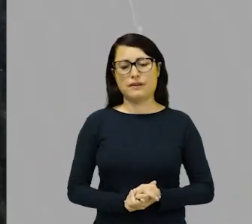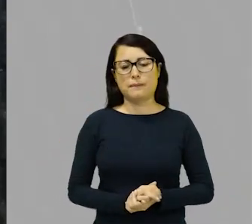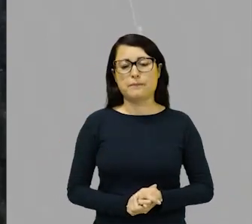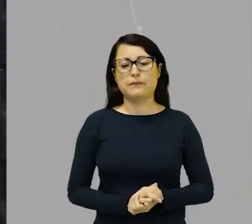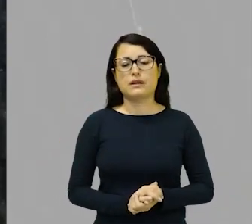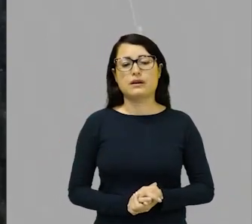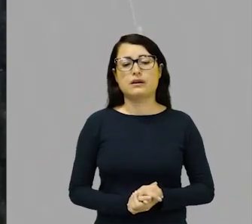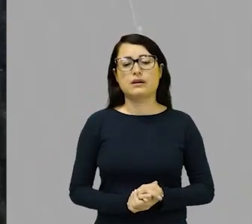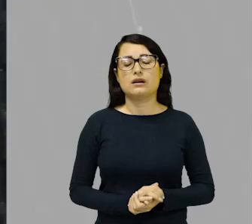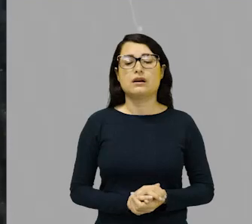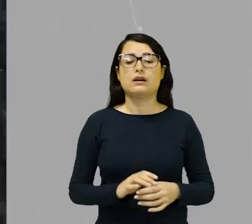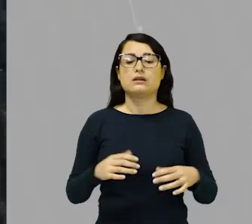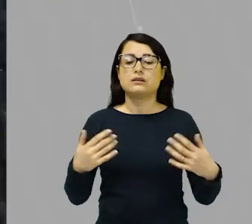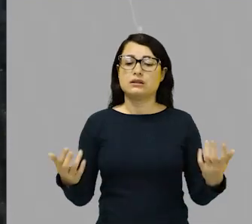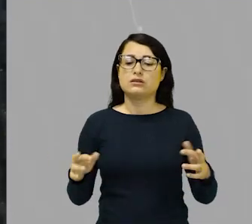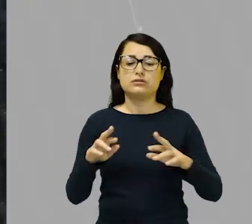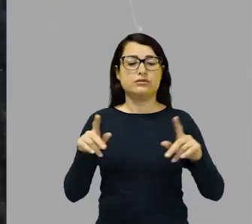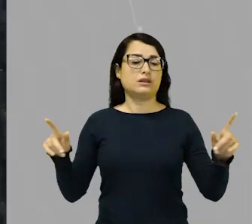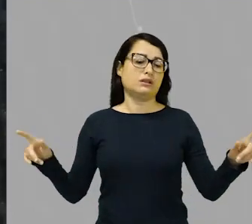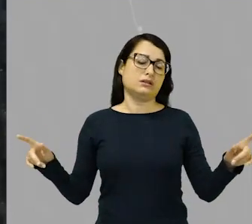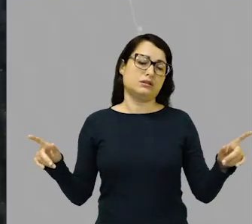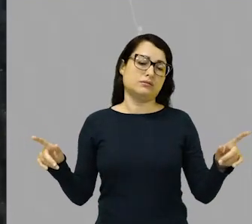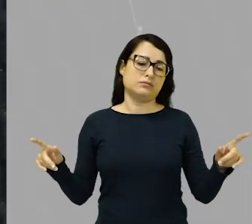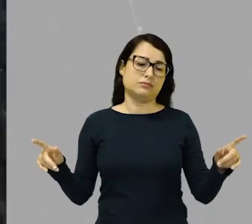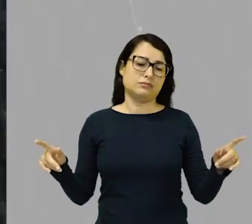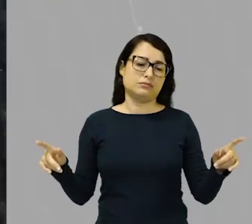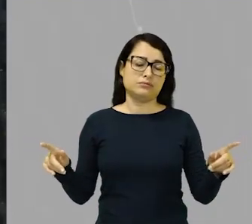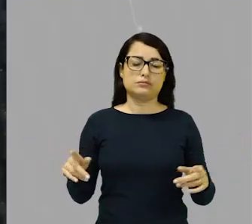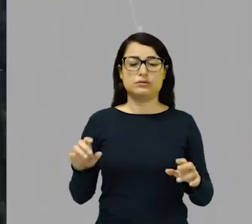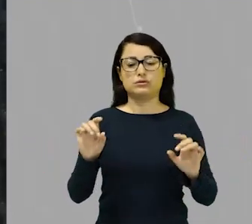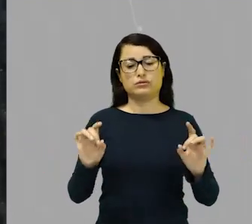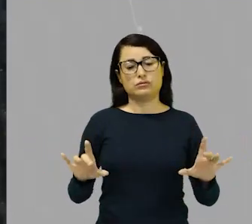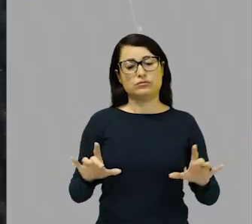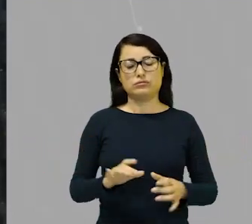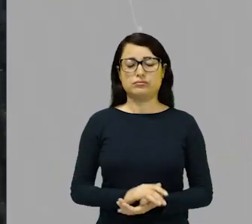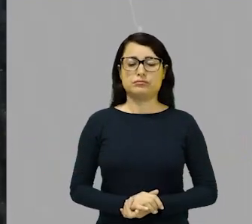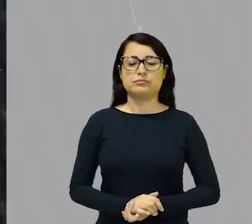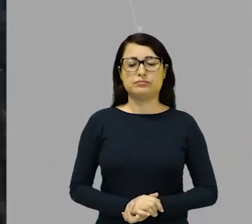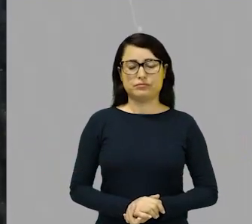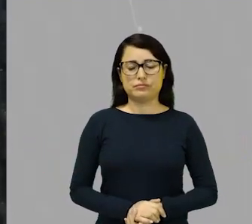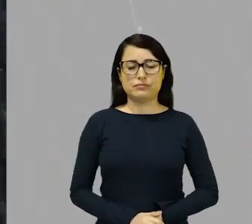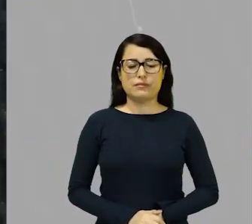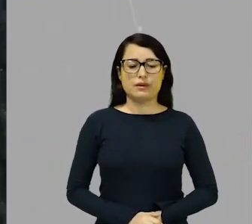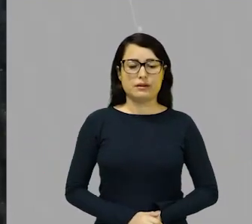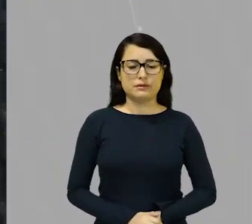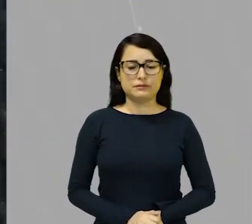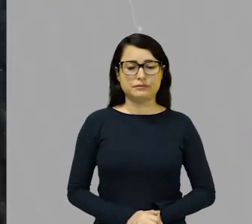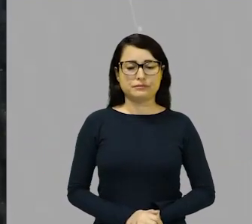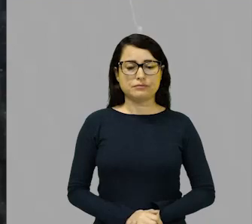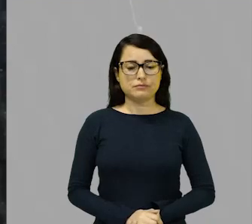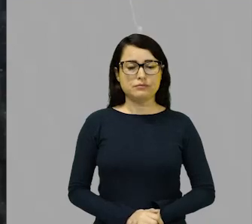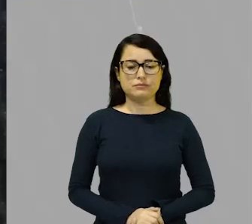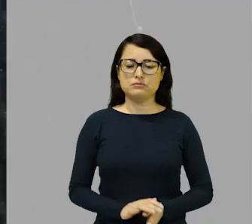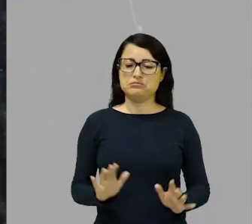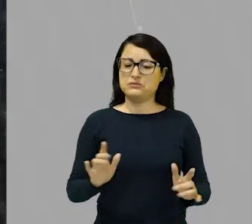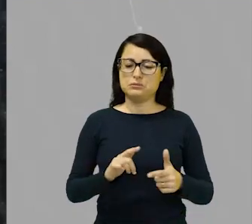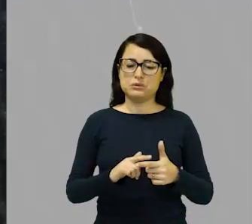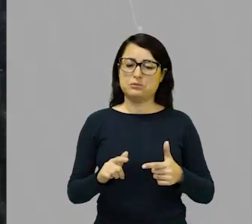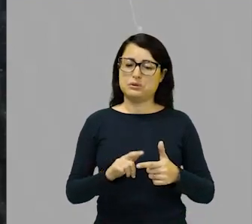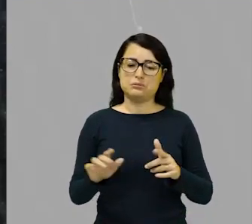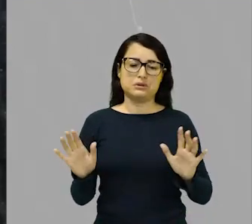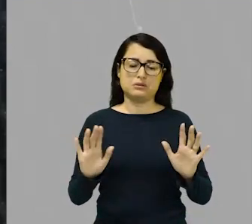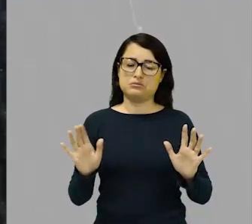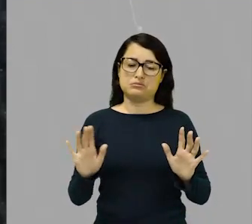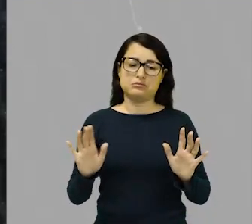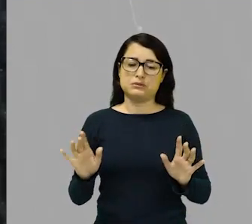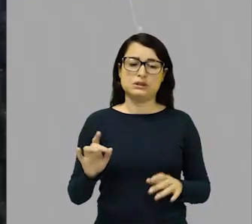torna somente o quê? Diferentes. E não existe problema em ser diferente, tá? Não existe problema nenhum, porque cada um